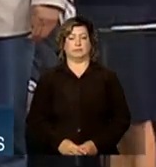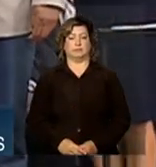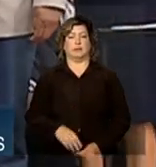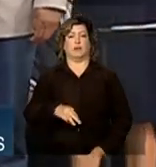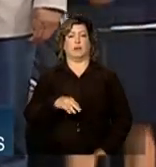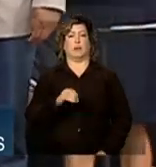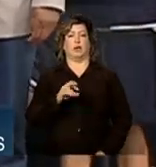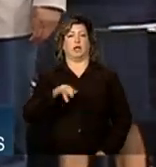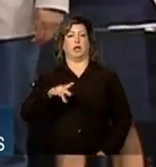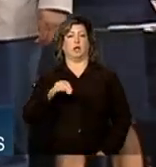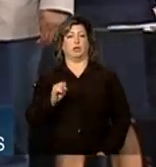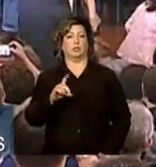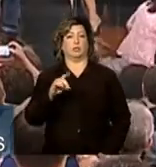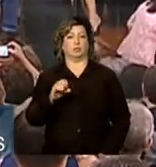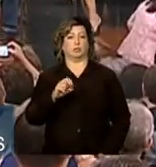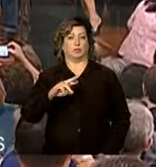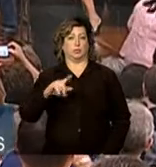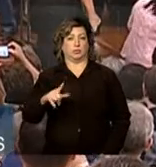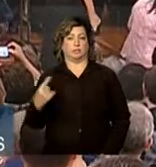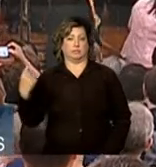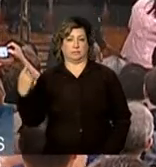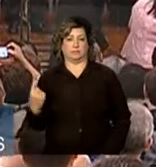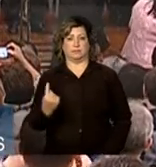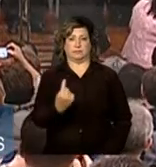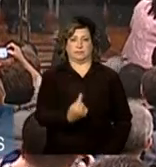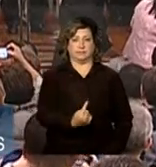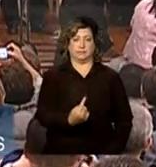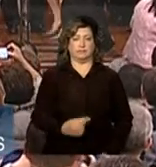Morrinhos do Sul, Leandro Borges Eval,